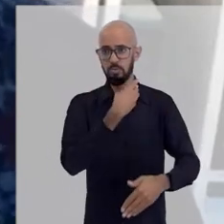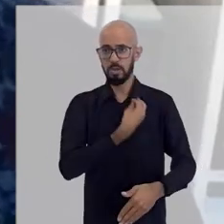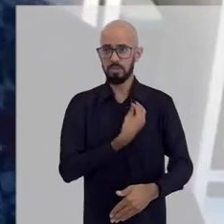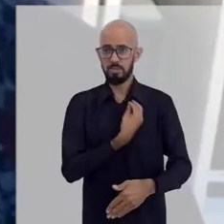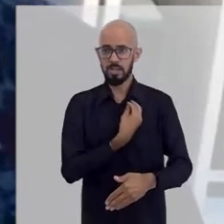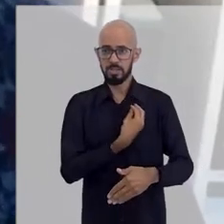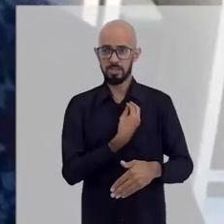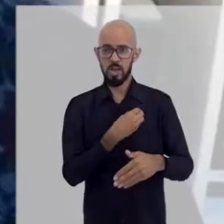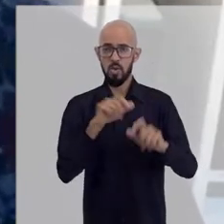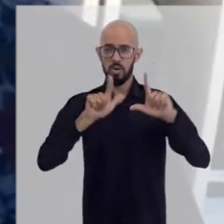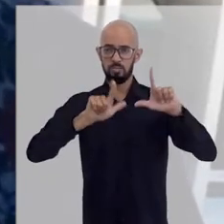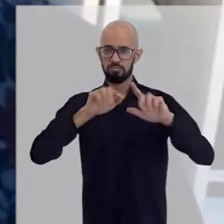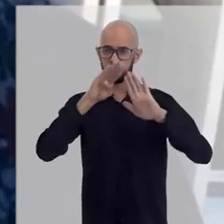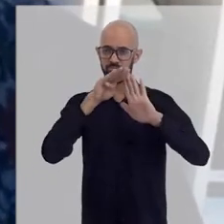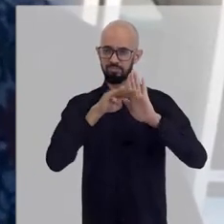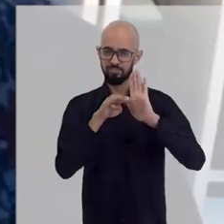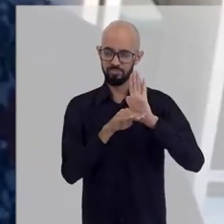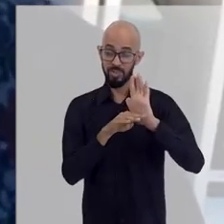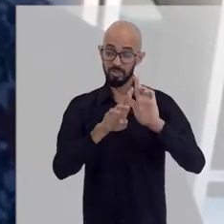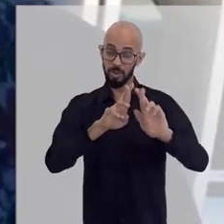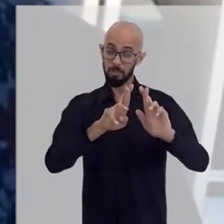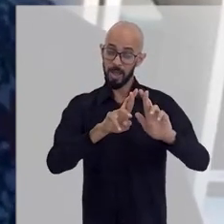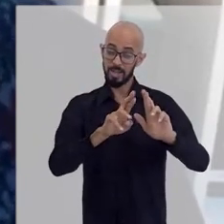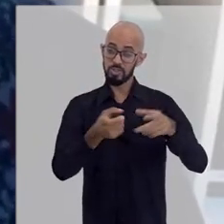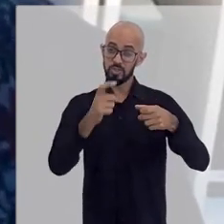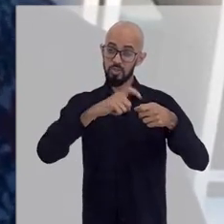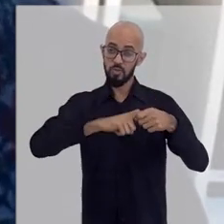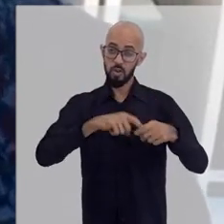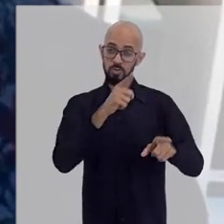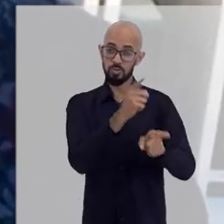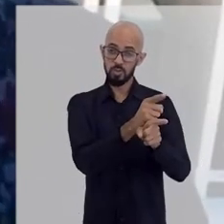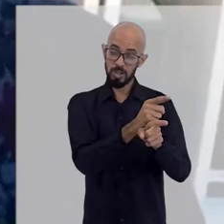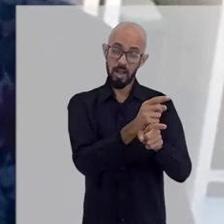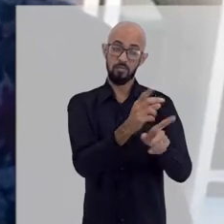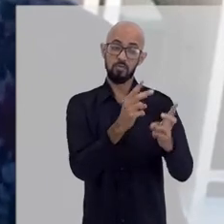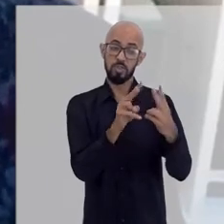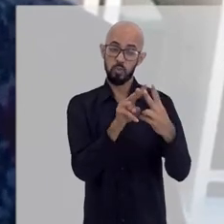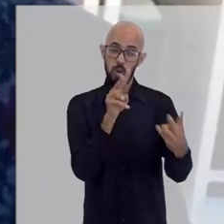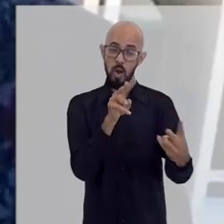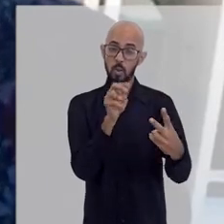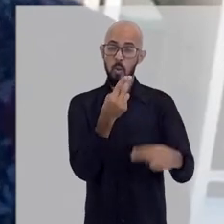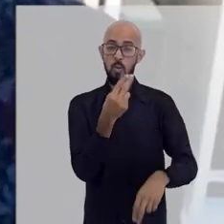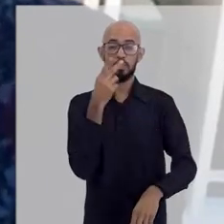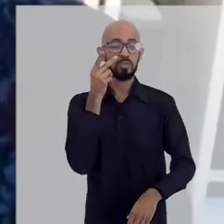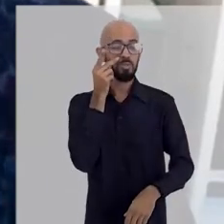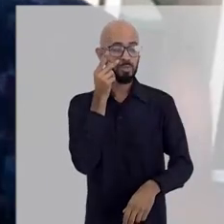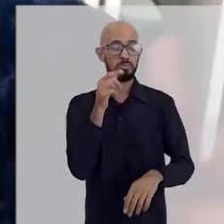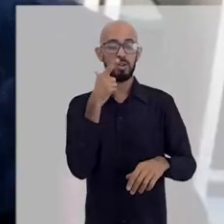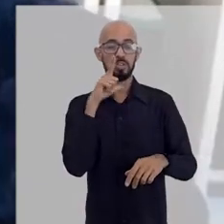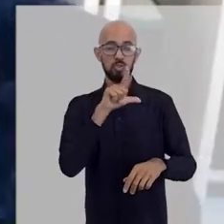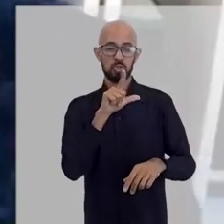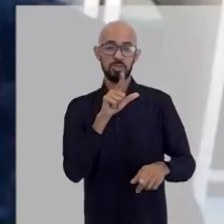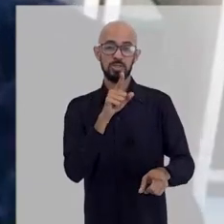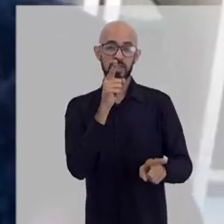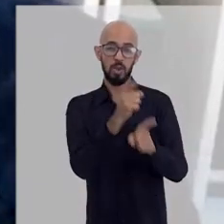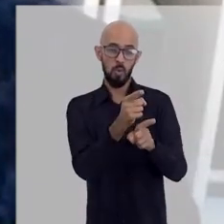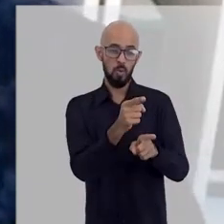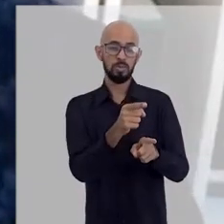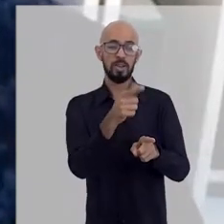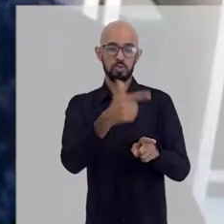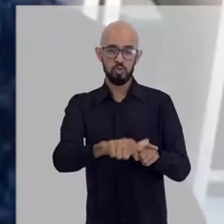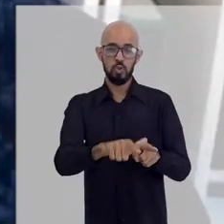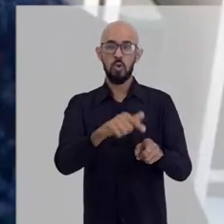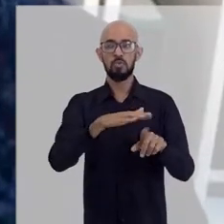sua participação no programa e espero que possamos voltar a nos encontrar virtual ou pessoalmente para continuar esse debate, continuar